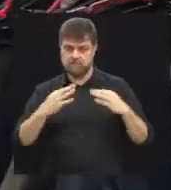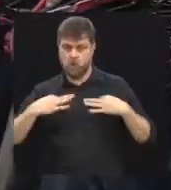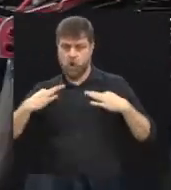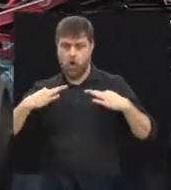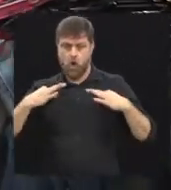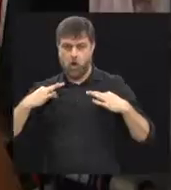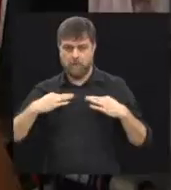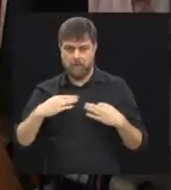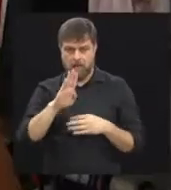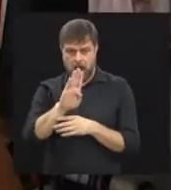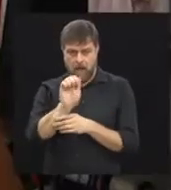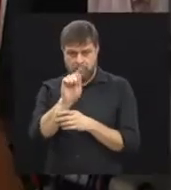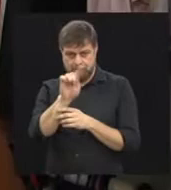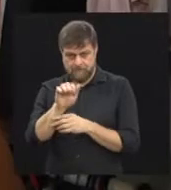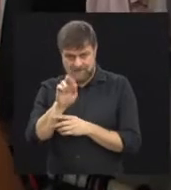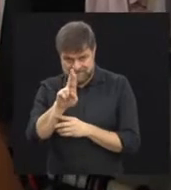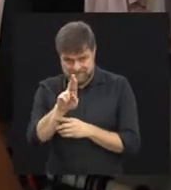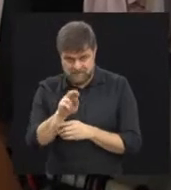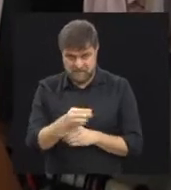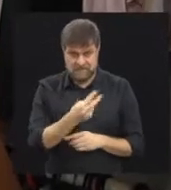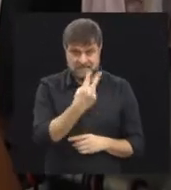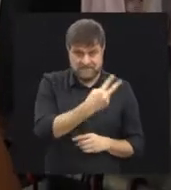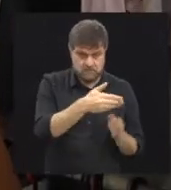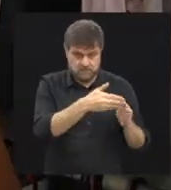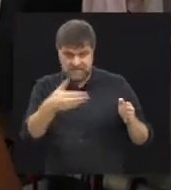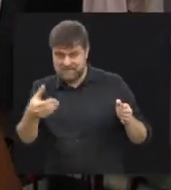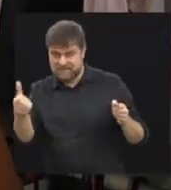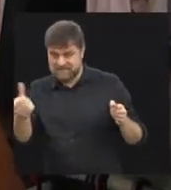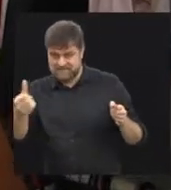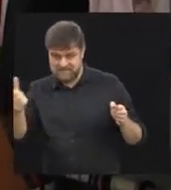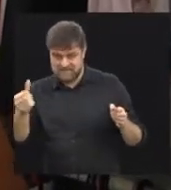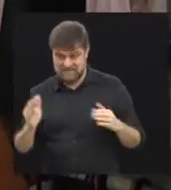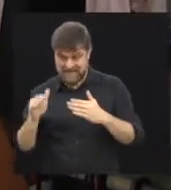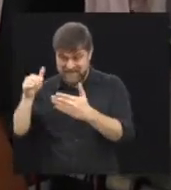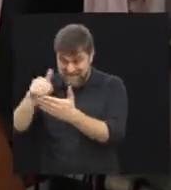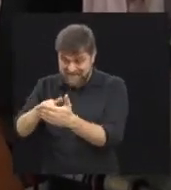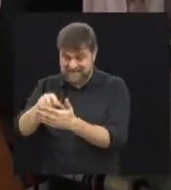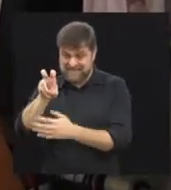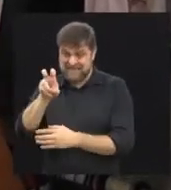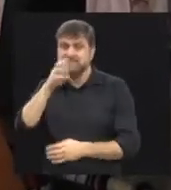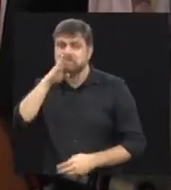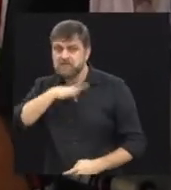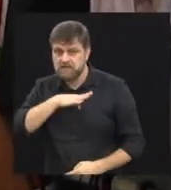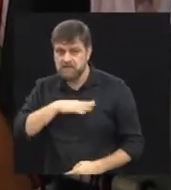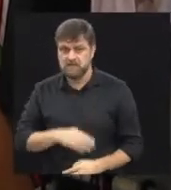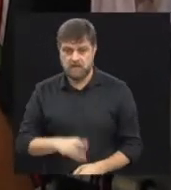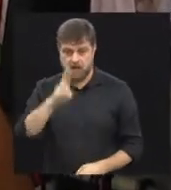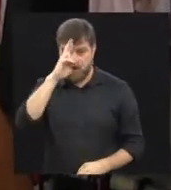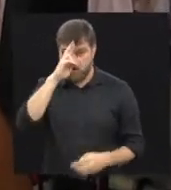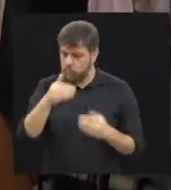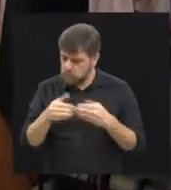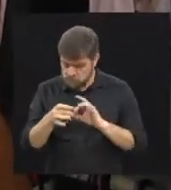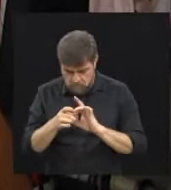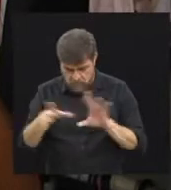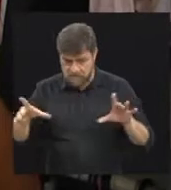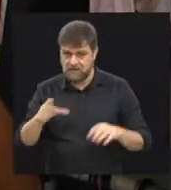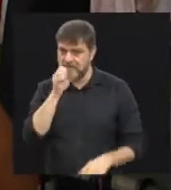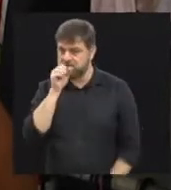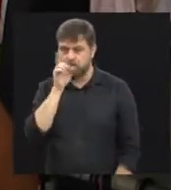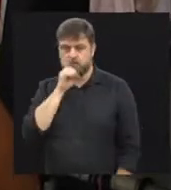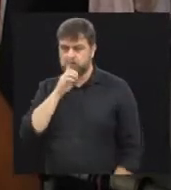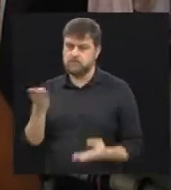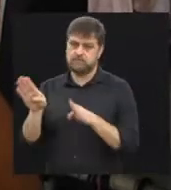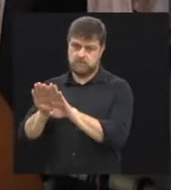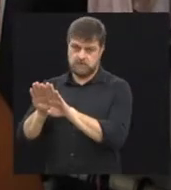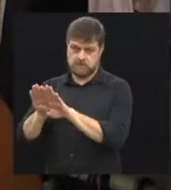dos Sonhos. O bazar ele funciona de segunda a sexta, das 8 às 17 horas, a gente não fecha para o almoço, tá? E não abre no final de